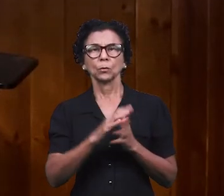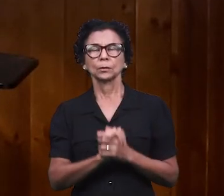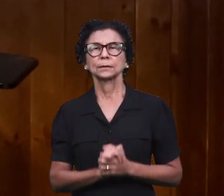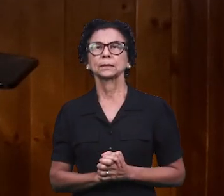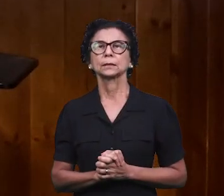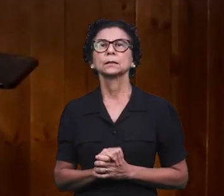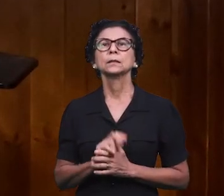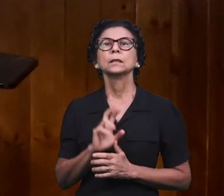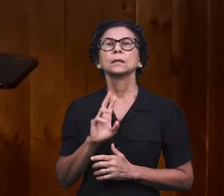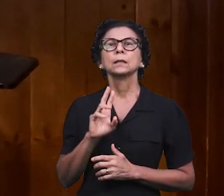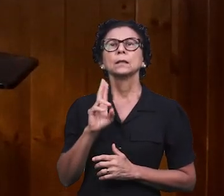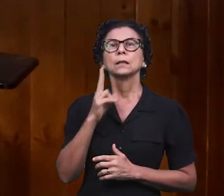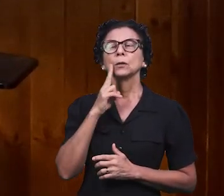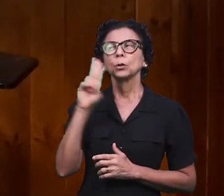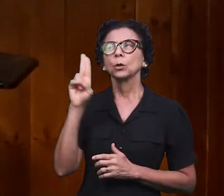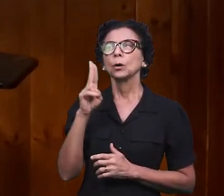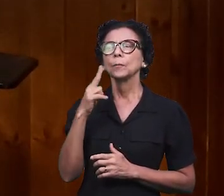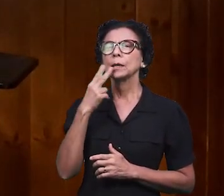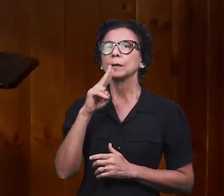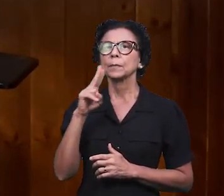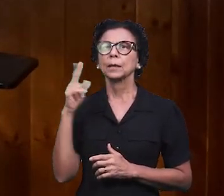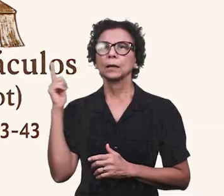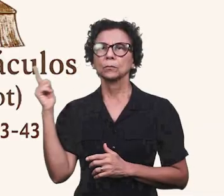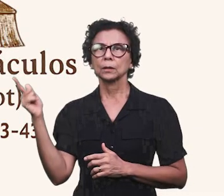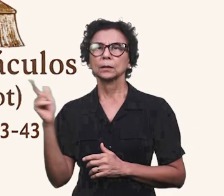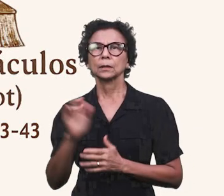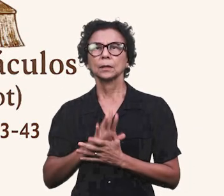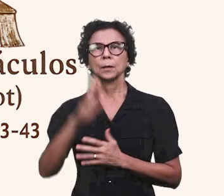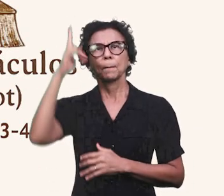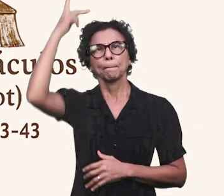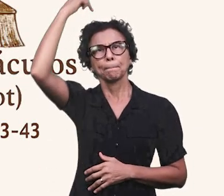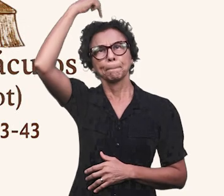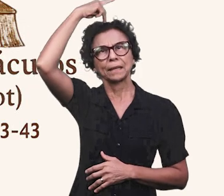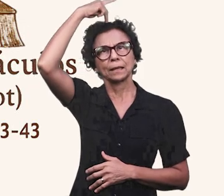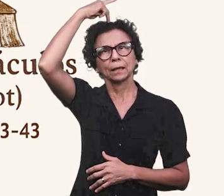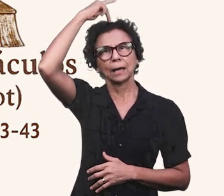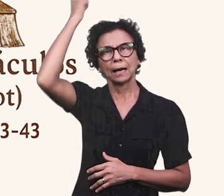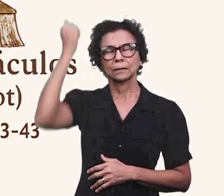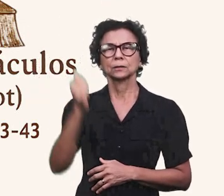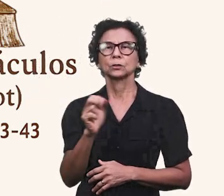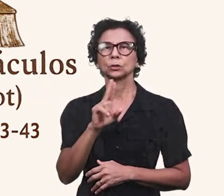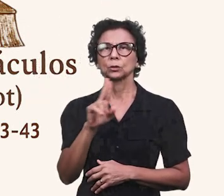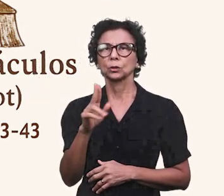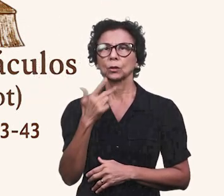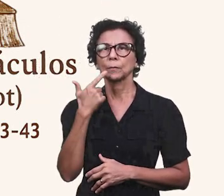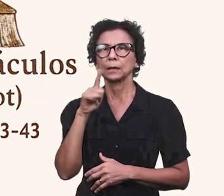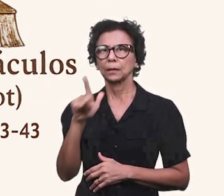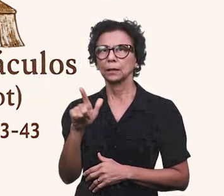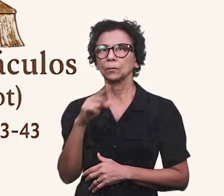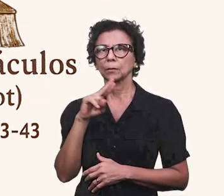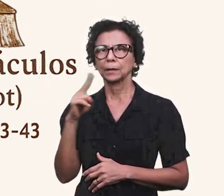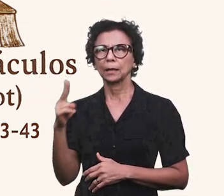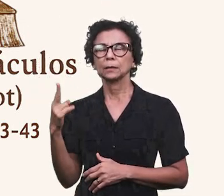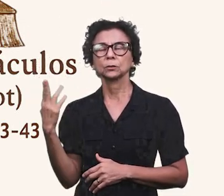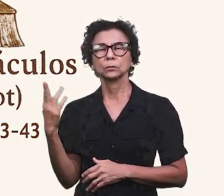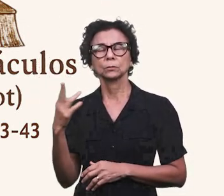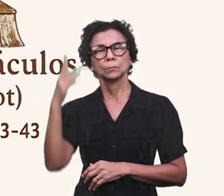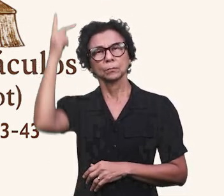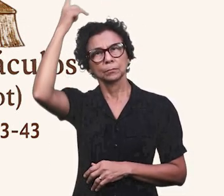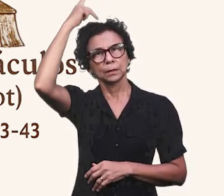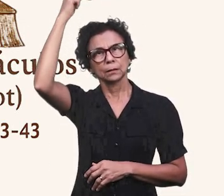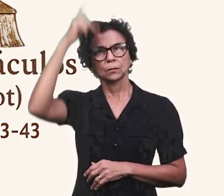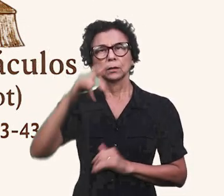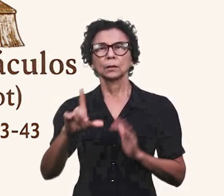primícias. Já Pentecostes, o nome em hebraico é Shavuot, e está em Levítico 23, de